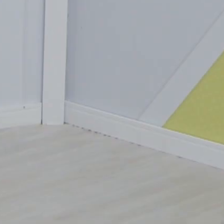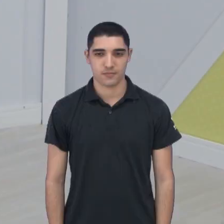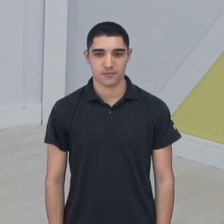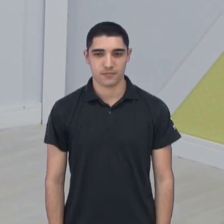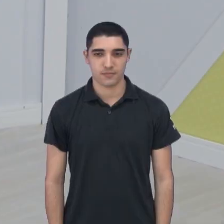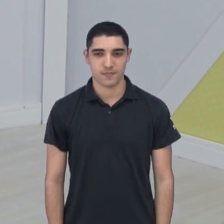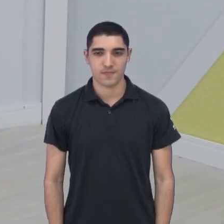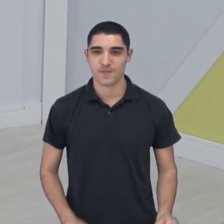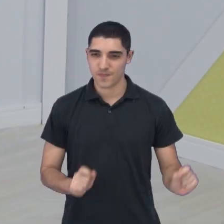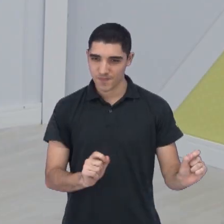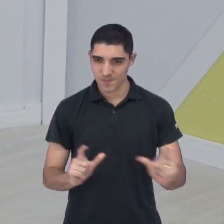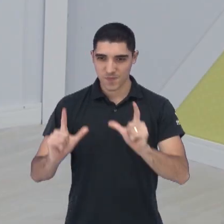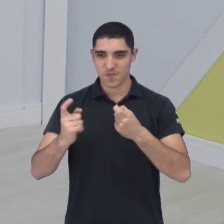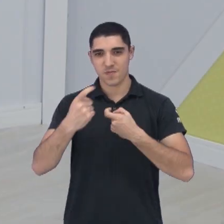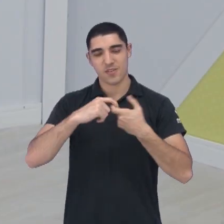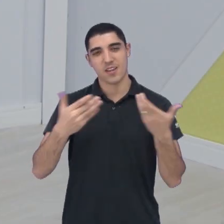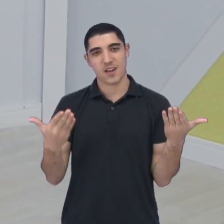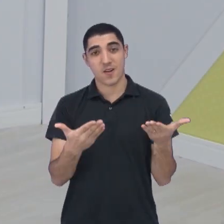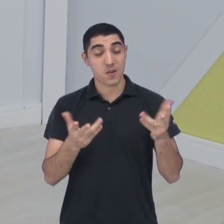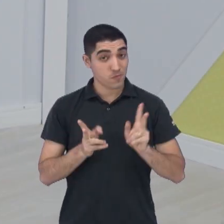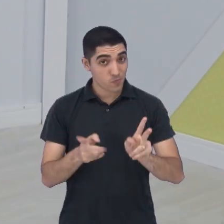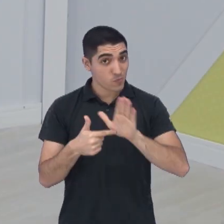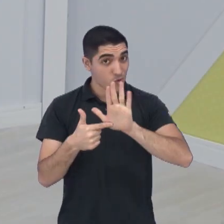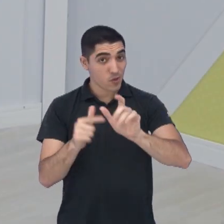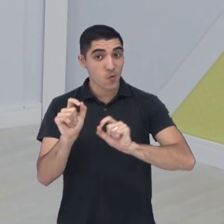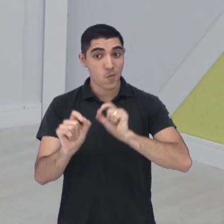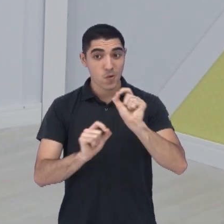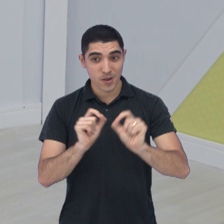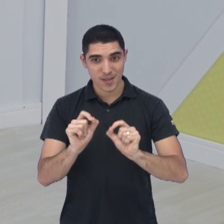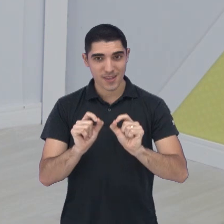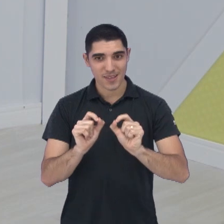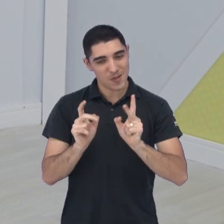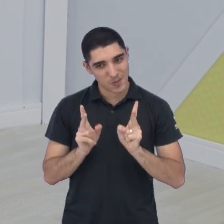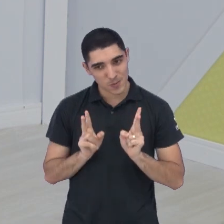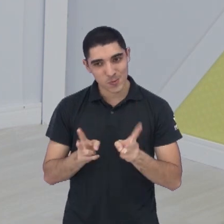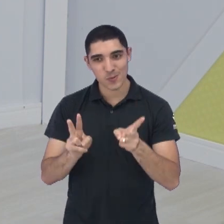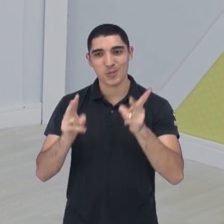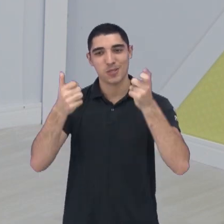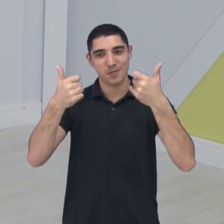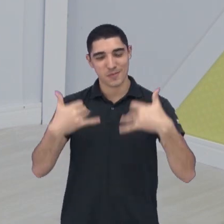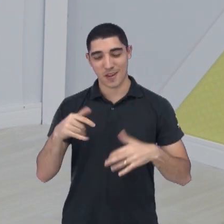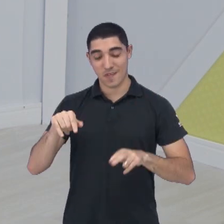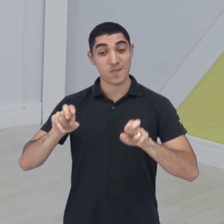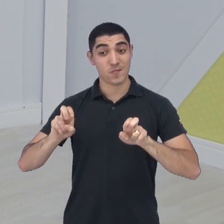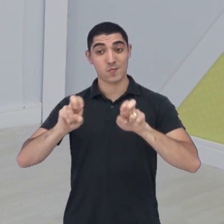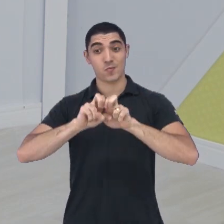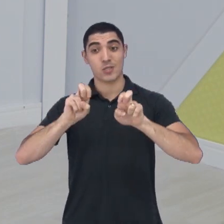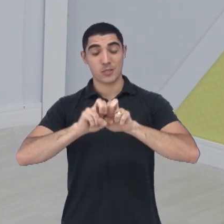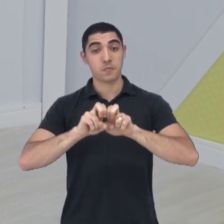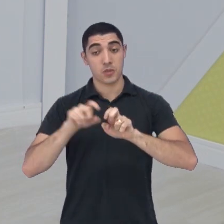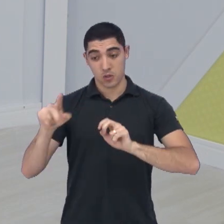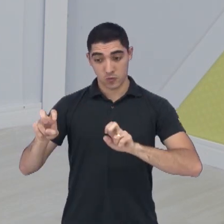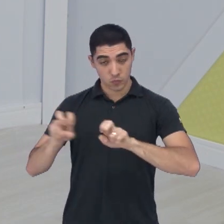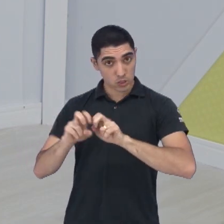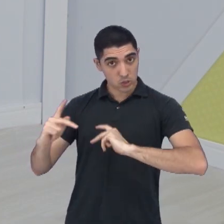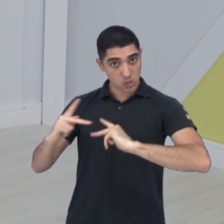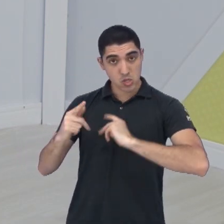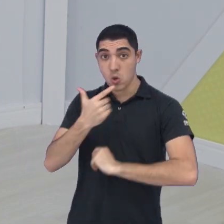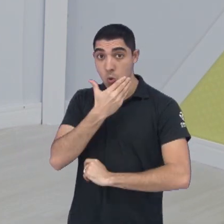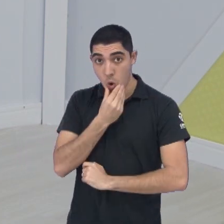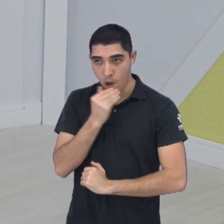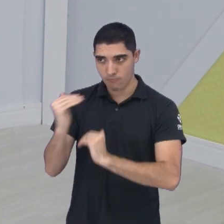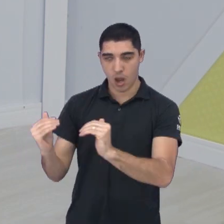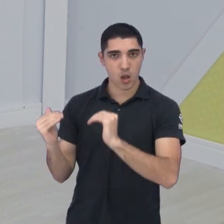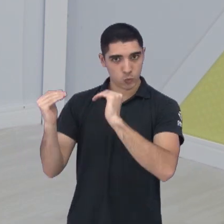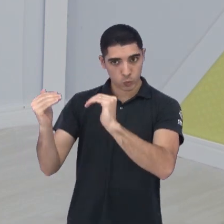Muito bem, estamos de volta com a Hora do Esporte e continuamos a falar de futsal. O São José, o time adulto masculino,